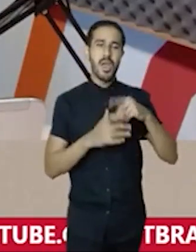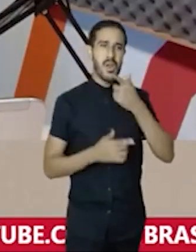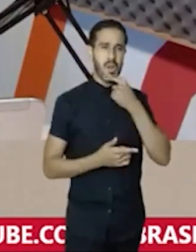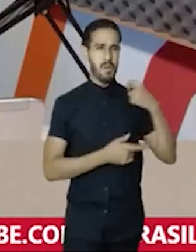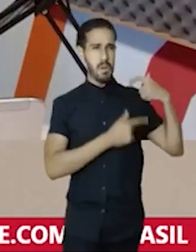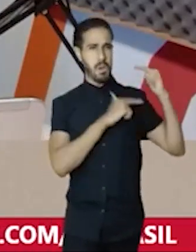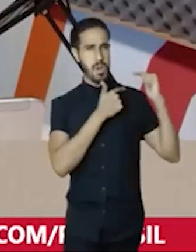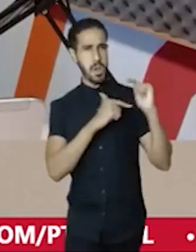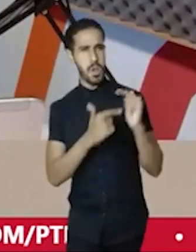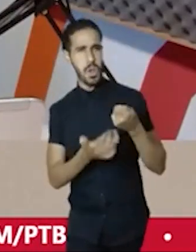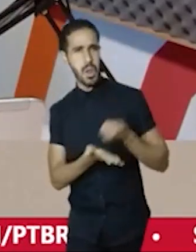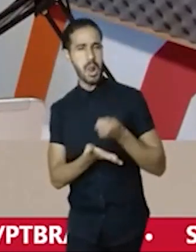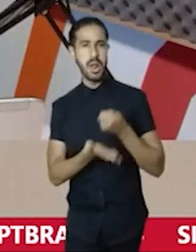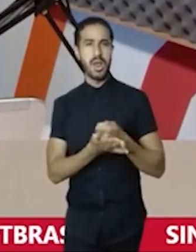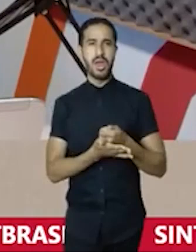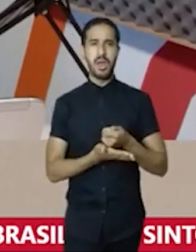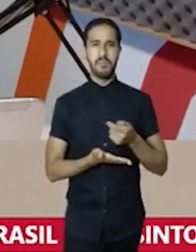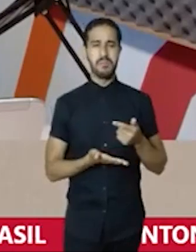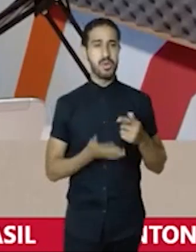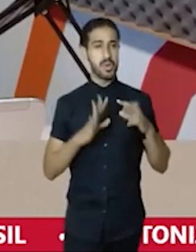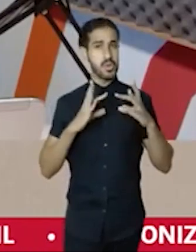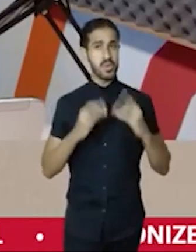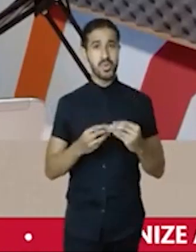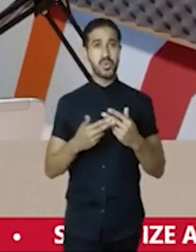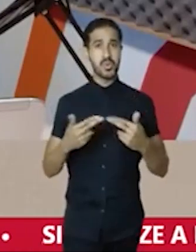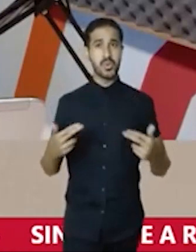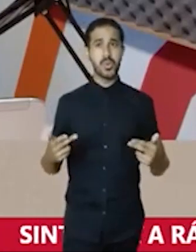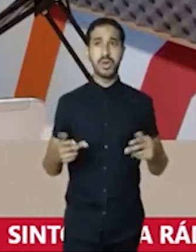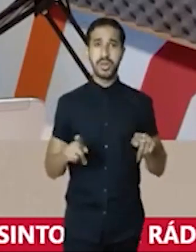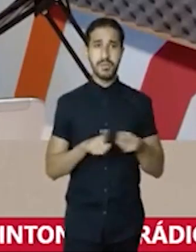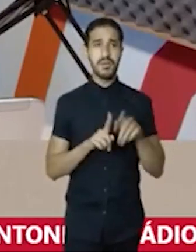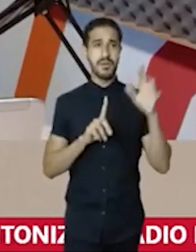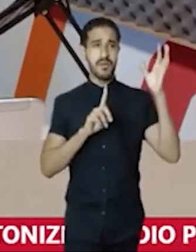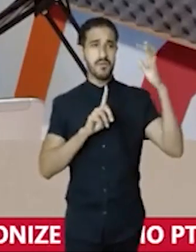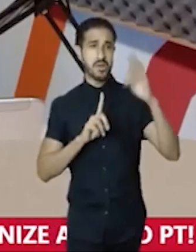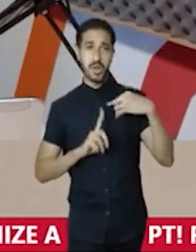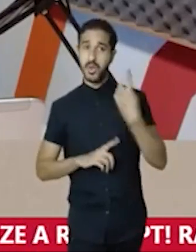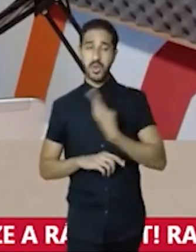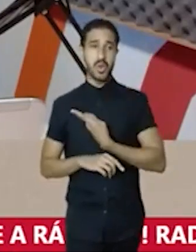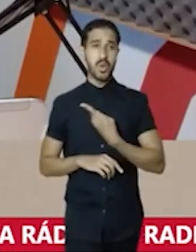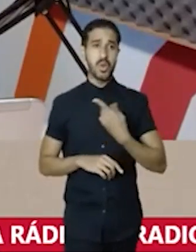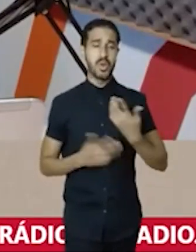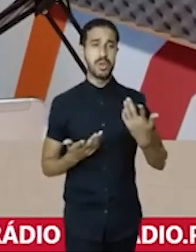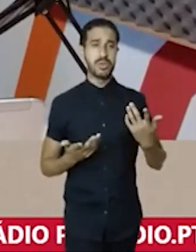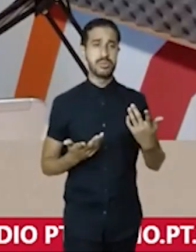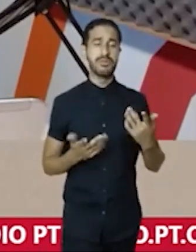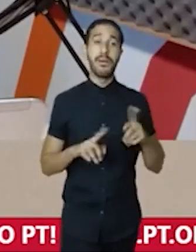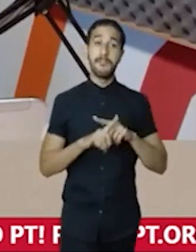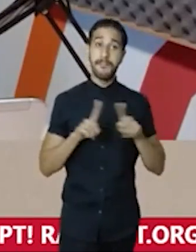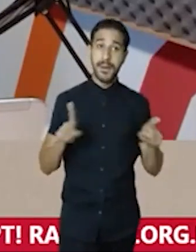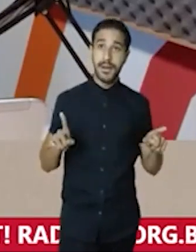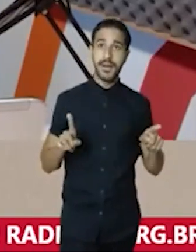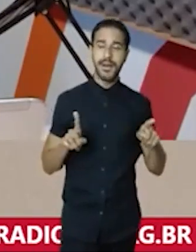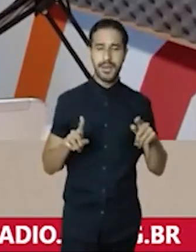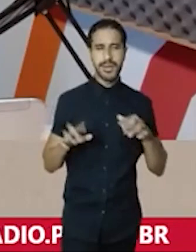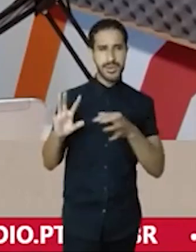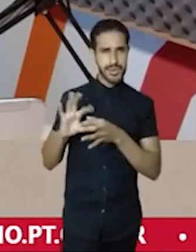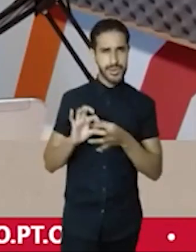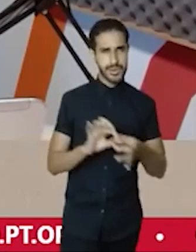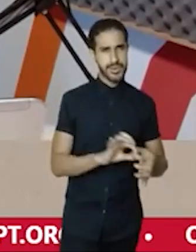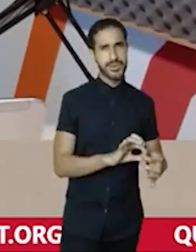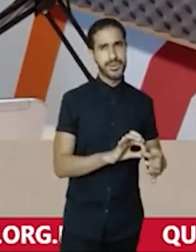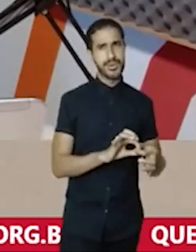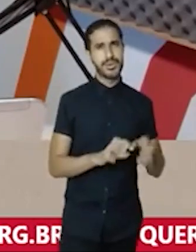o sexismo, a misoginia, são todas extensões que também vão chegar sobre os nossos corpos, né? Mas independente desse cenário que a gente vive